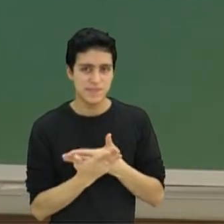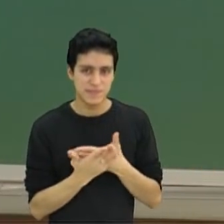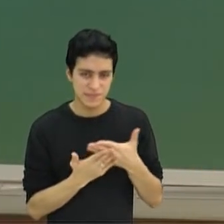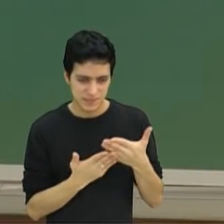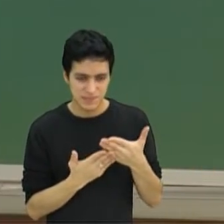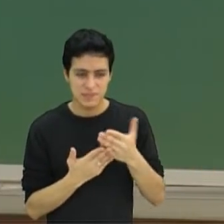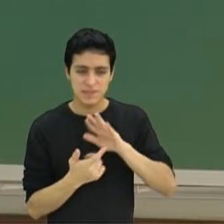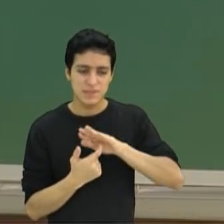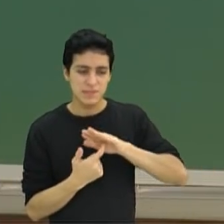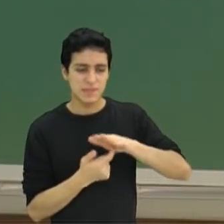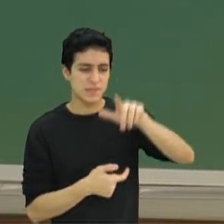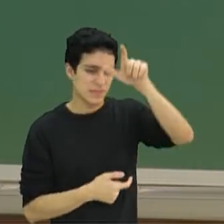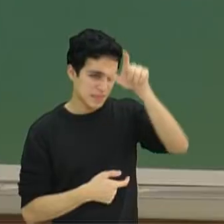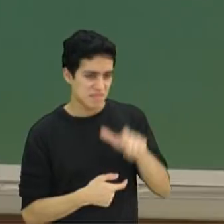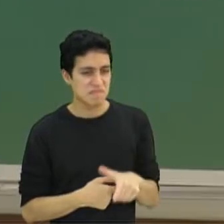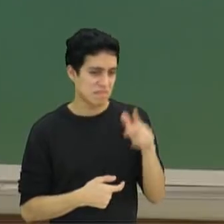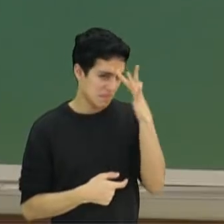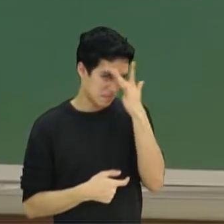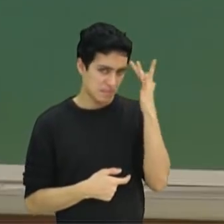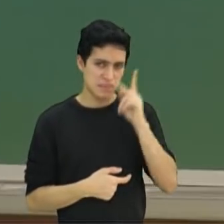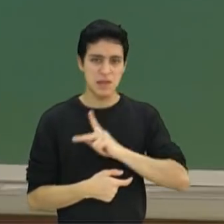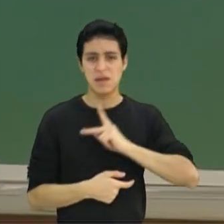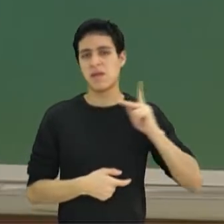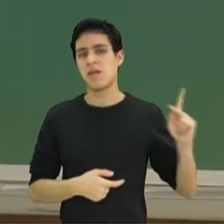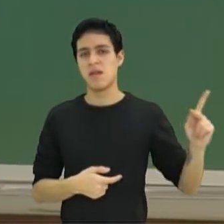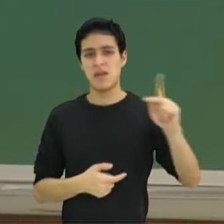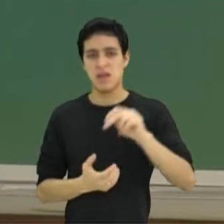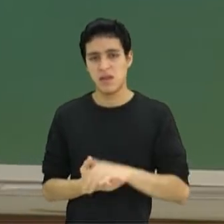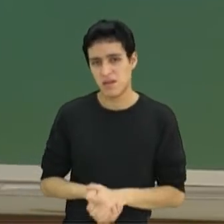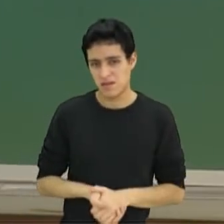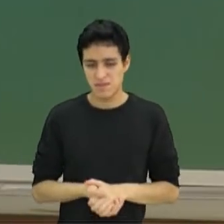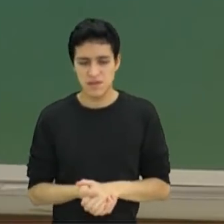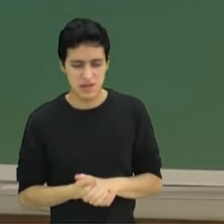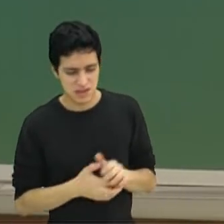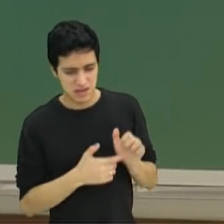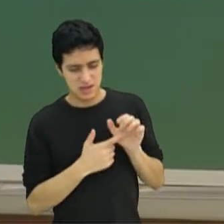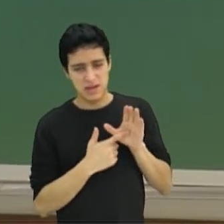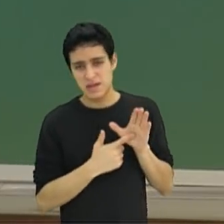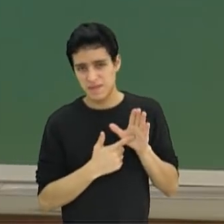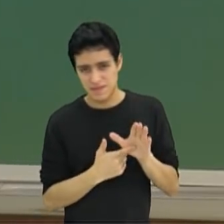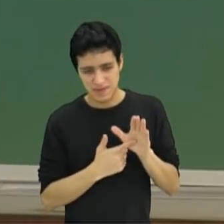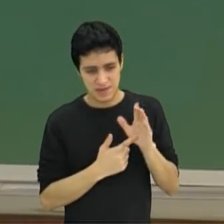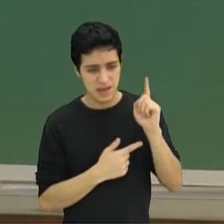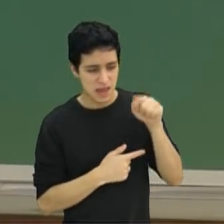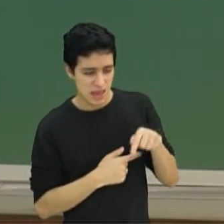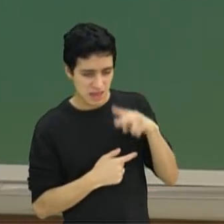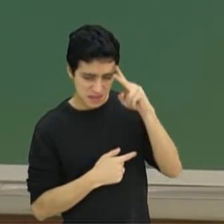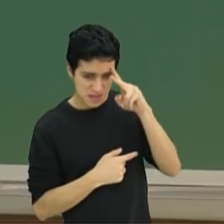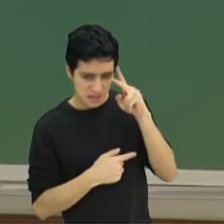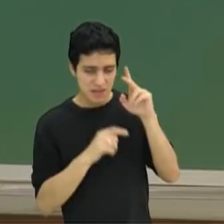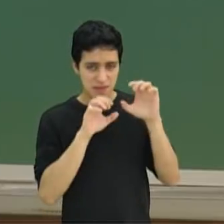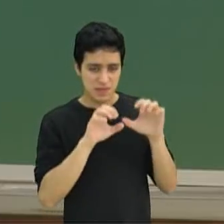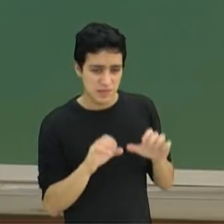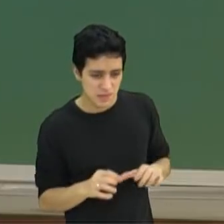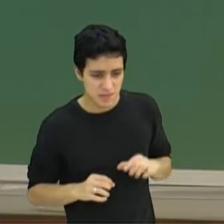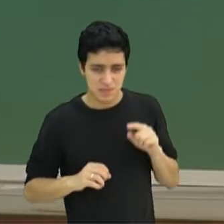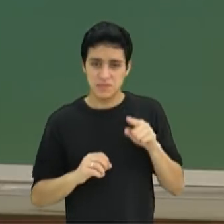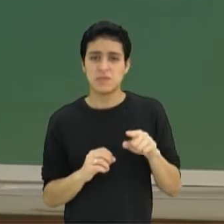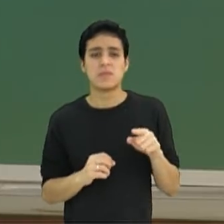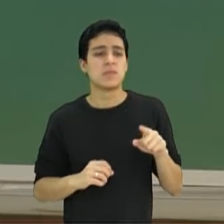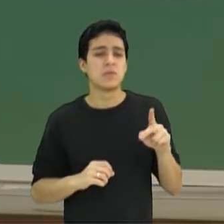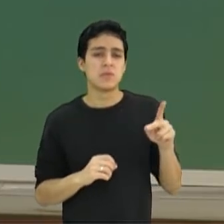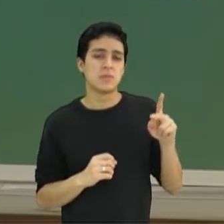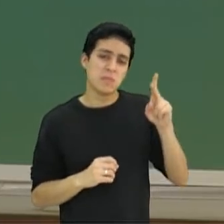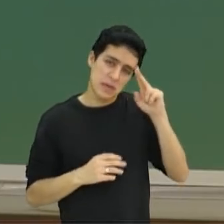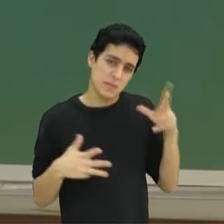ou a apresentação de algum herói, certo? Ela está mostrando como é a morfologia, a estrutura de um conto